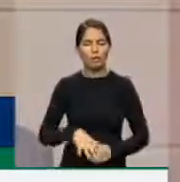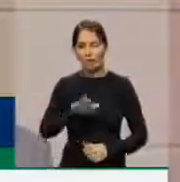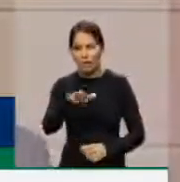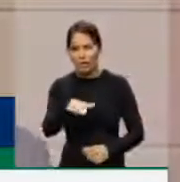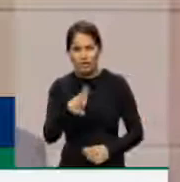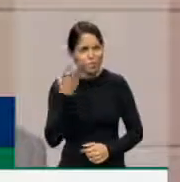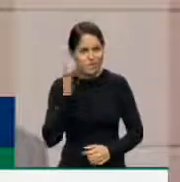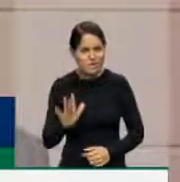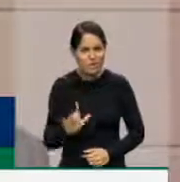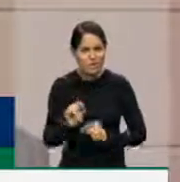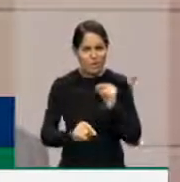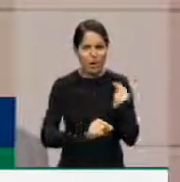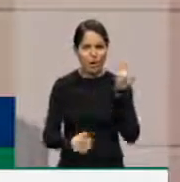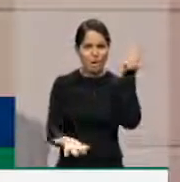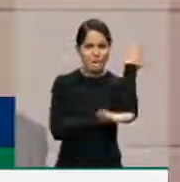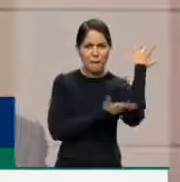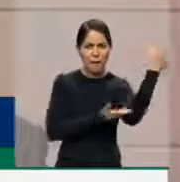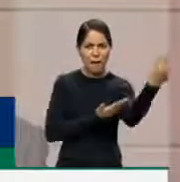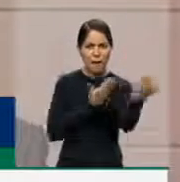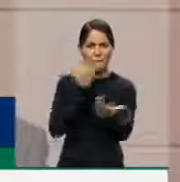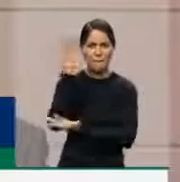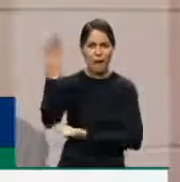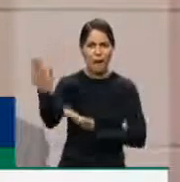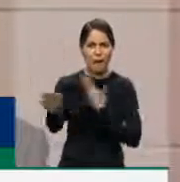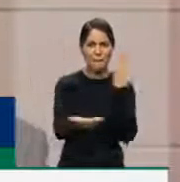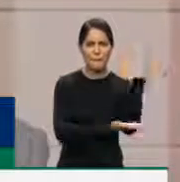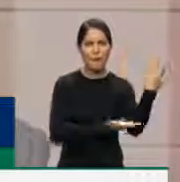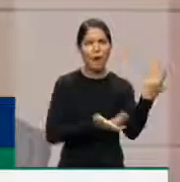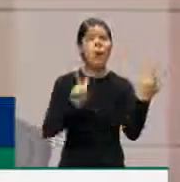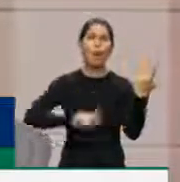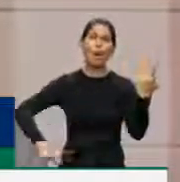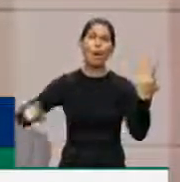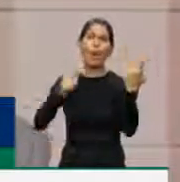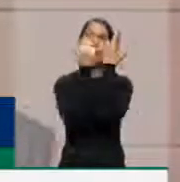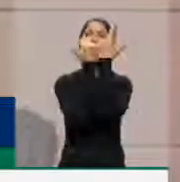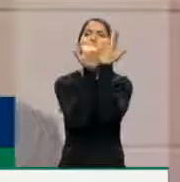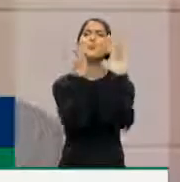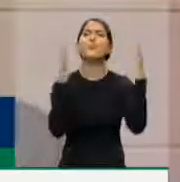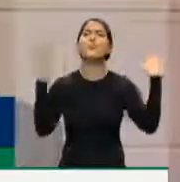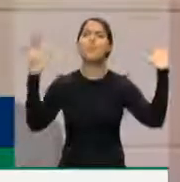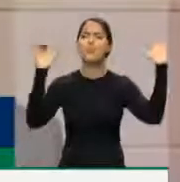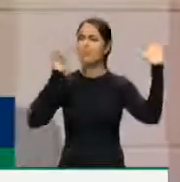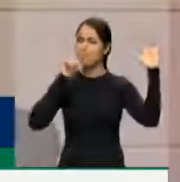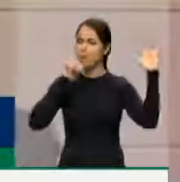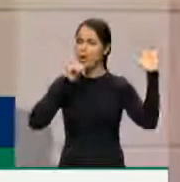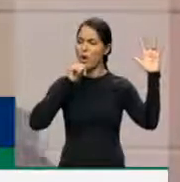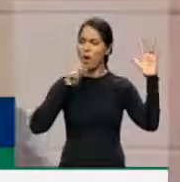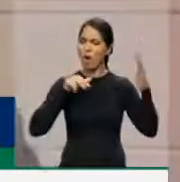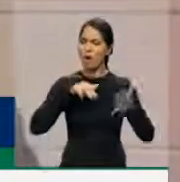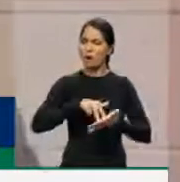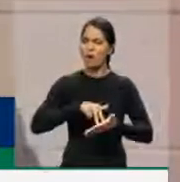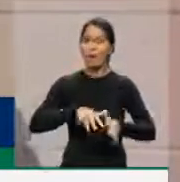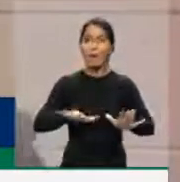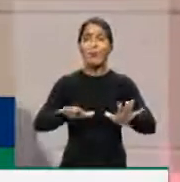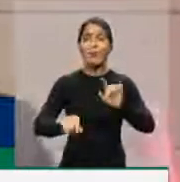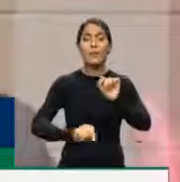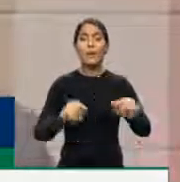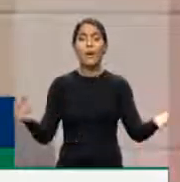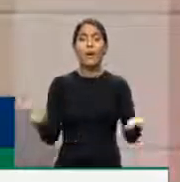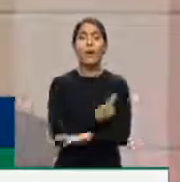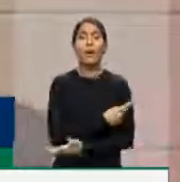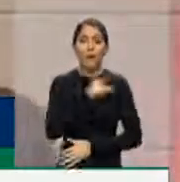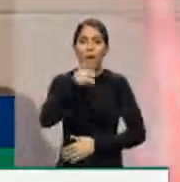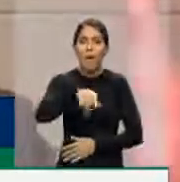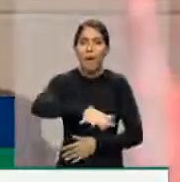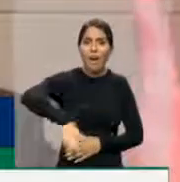foi desmatado? É claro que a floresta úmida resiste mais ao fogo, a questão não é essa. O que pega fogo é o que está sendo desmatado e o